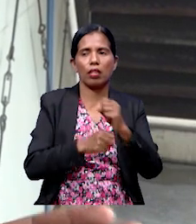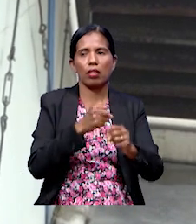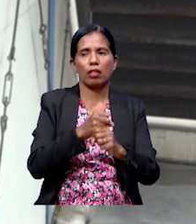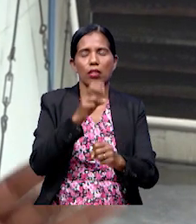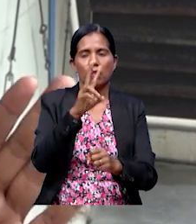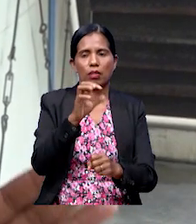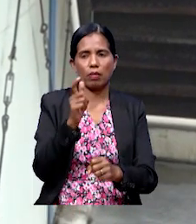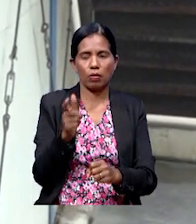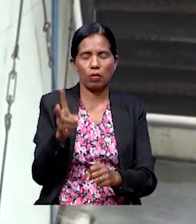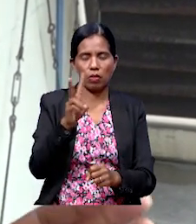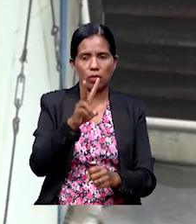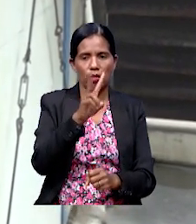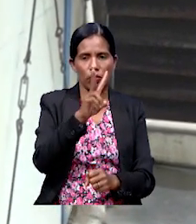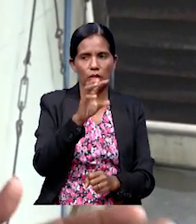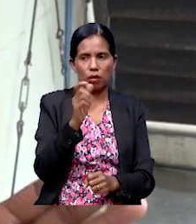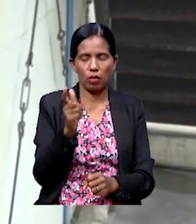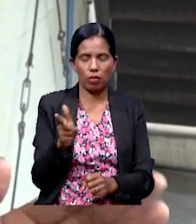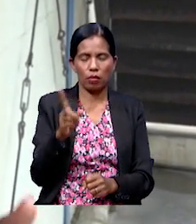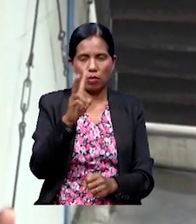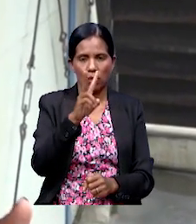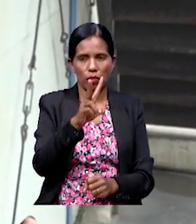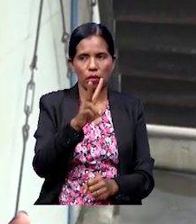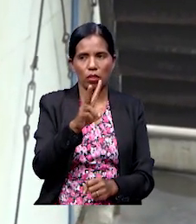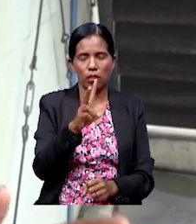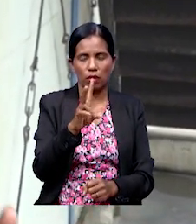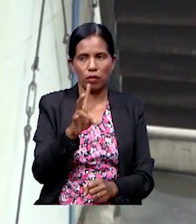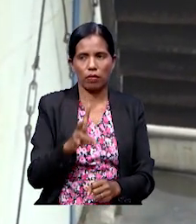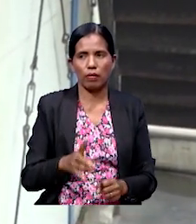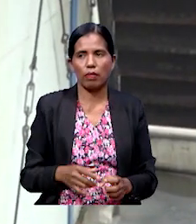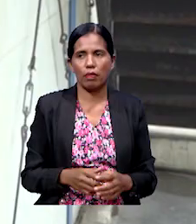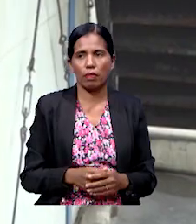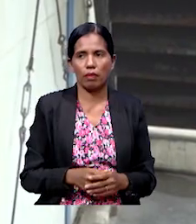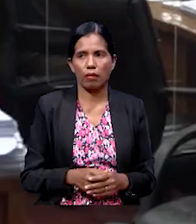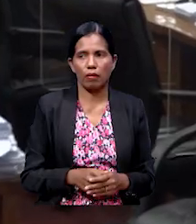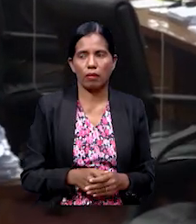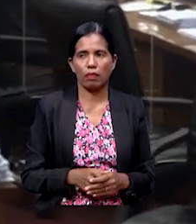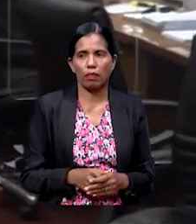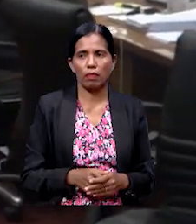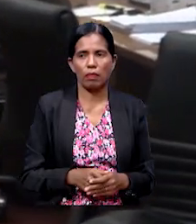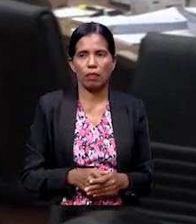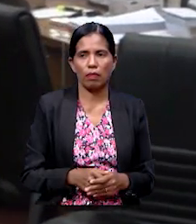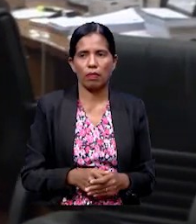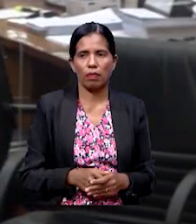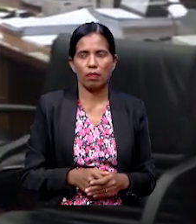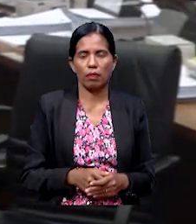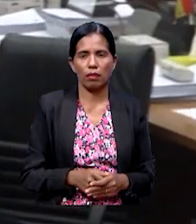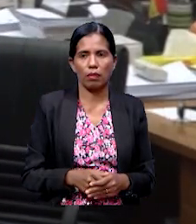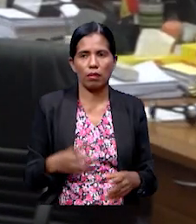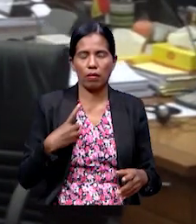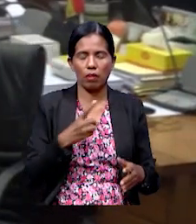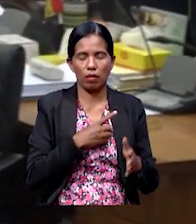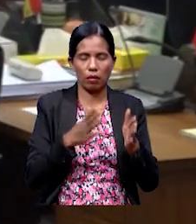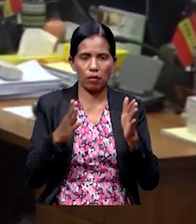Rua, Rua Nulo Recin Rua, totina em Rua Nulo, Rihun Rua, Rua Nulo Recin Tolo. Idane ma cau exige tebes. Nunemos deputada PD